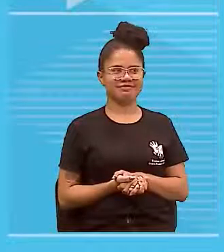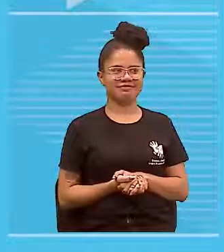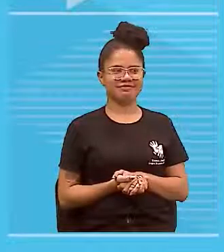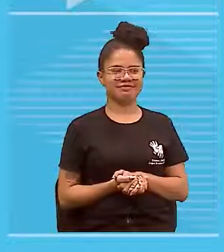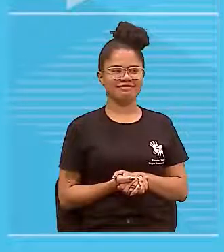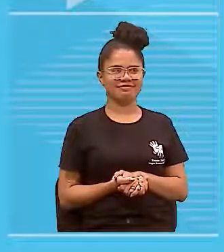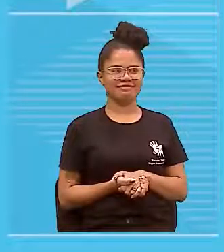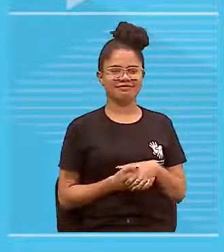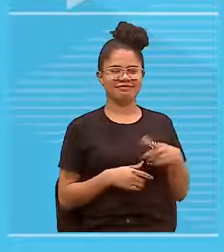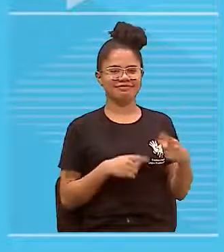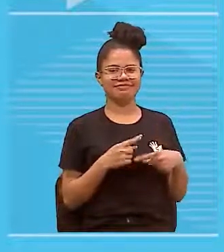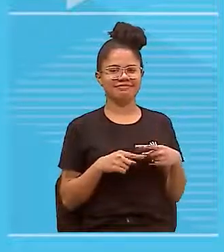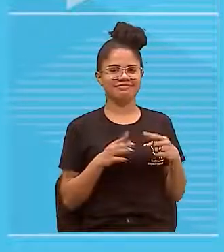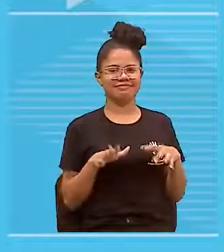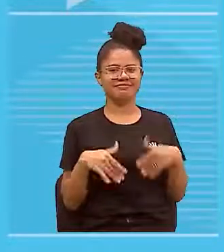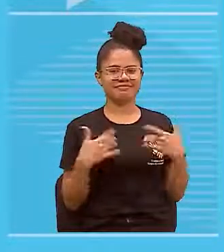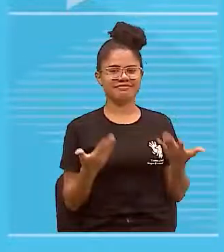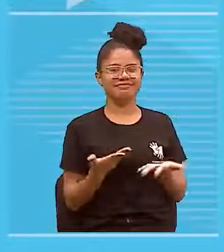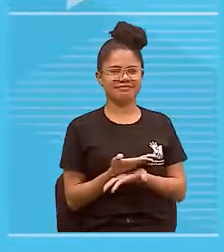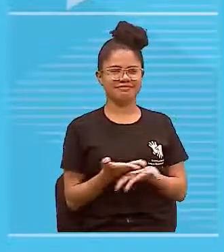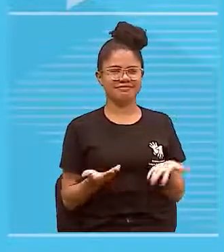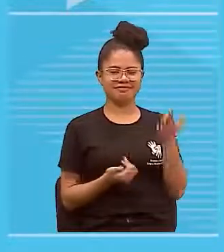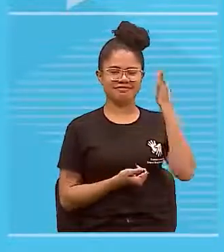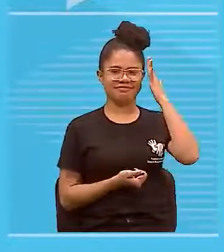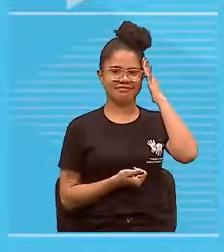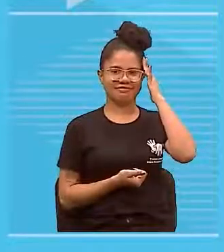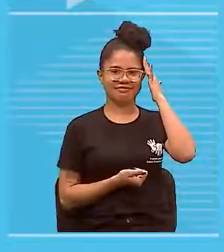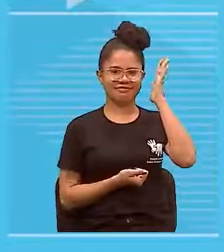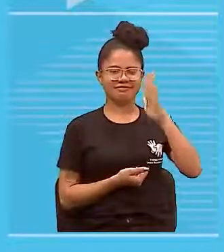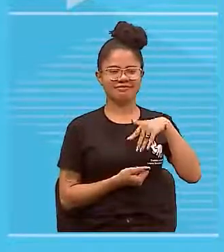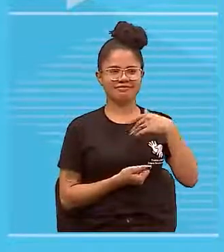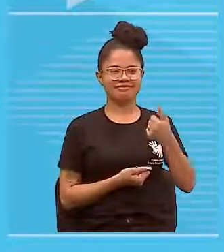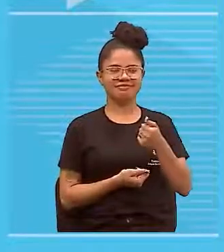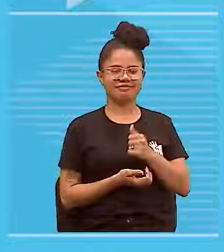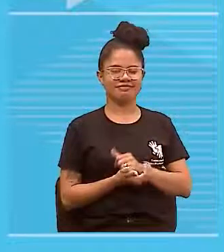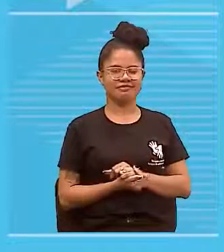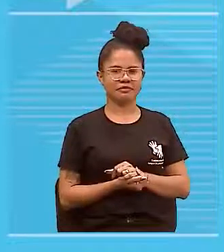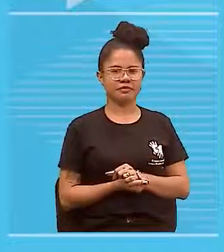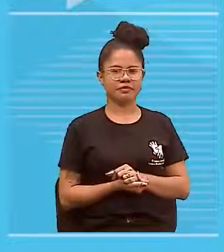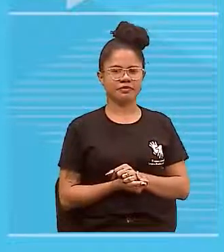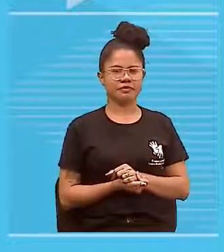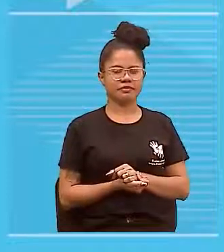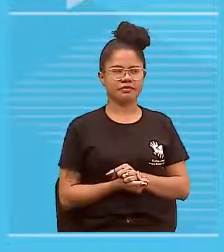intenção da teacher aqui é fazer vocês compreenderem melhor, né?